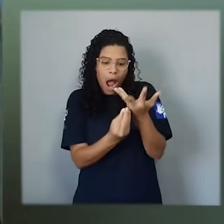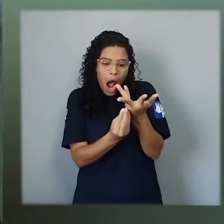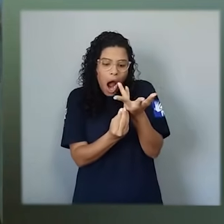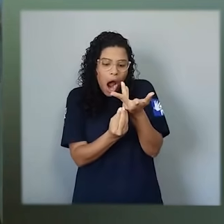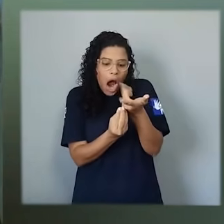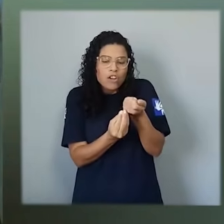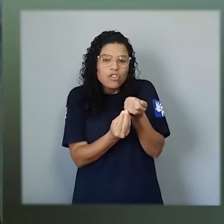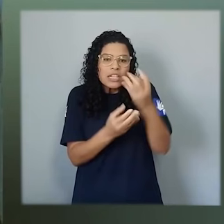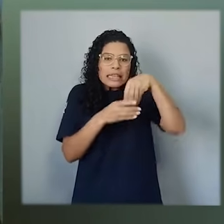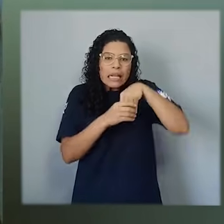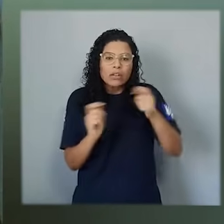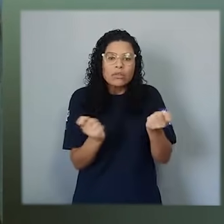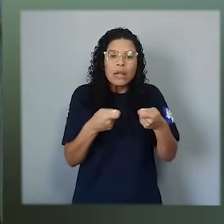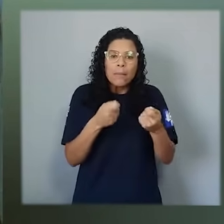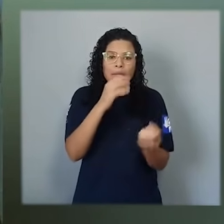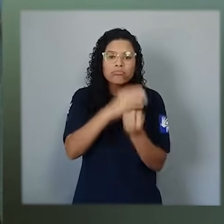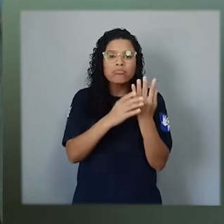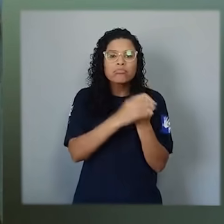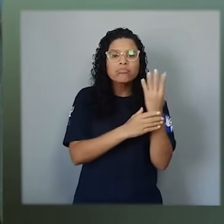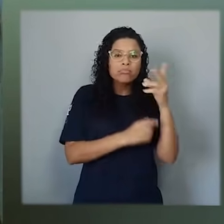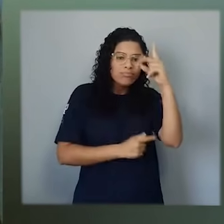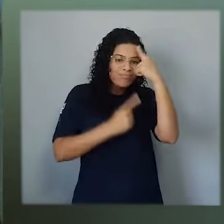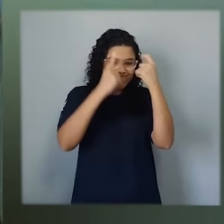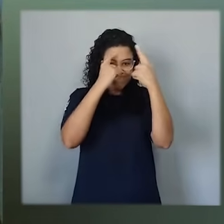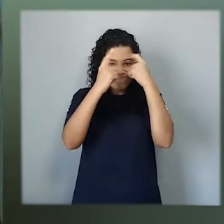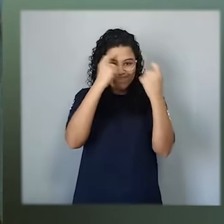gente pode inventar?